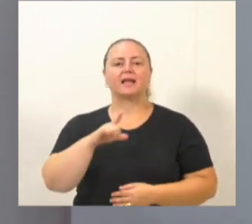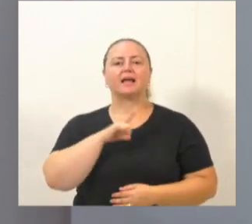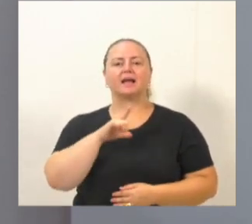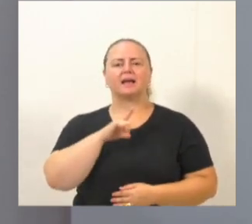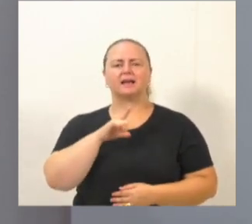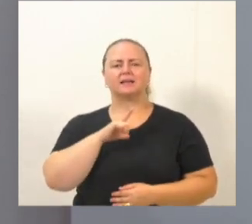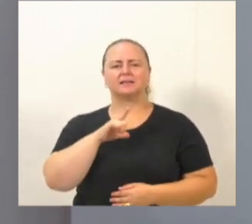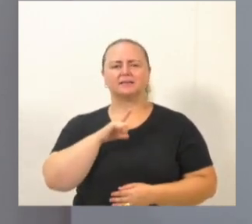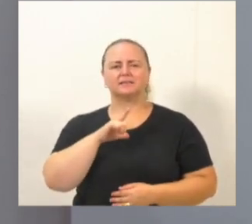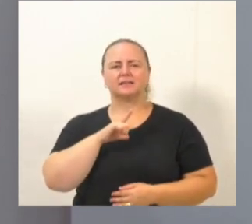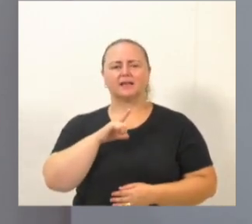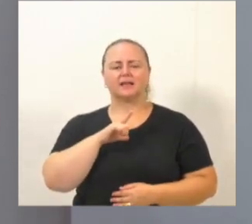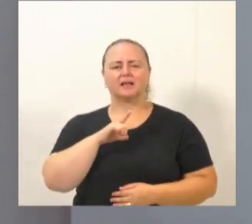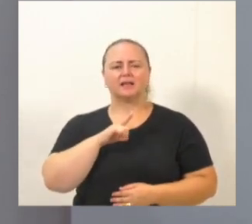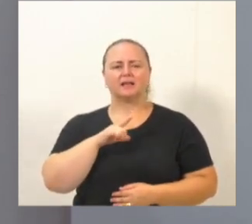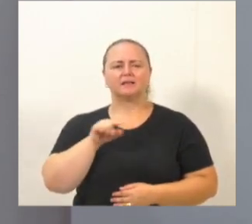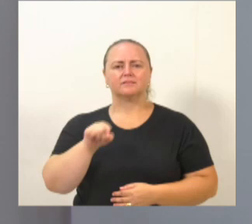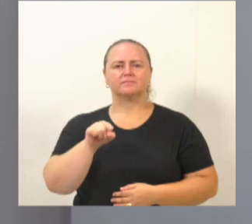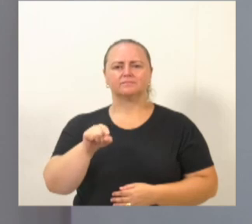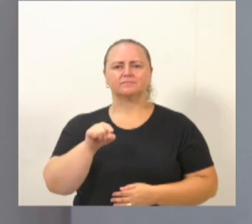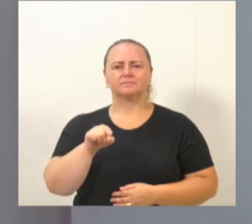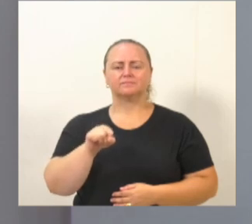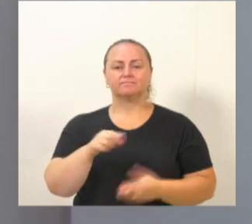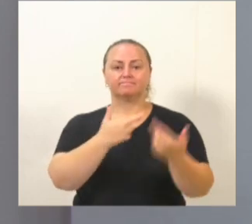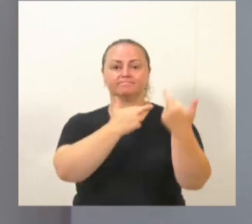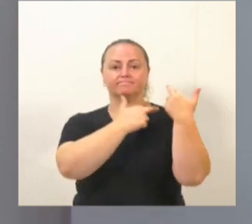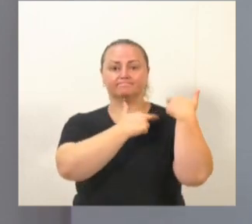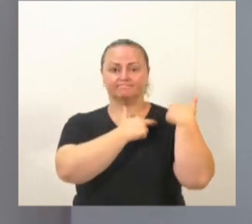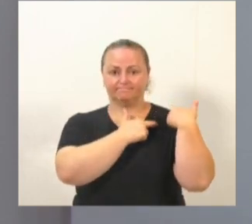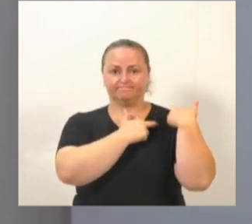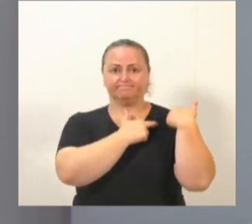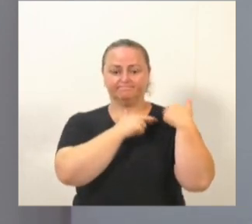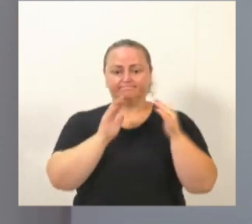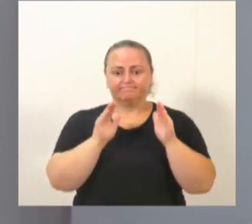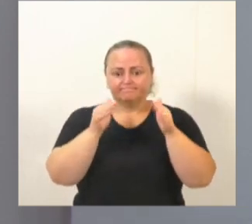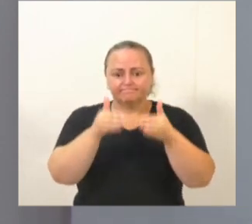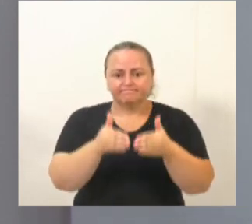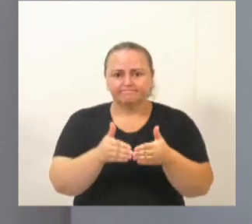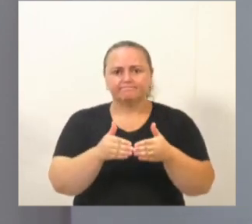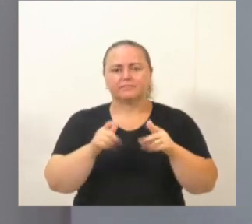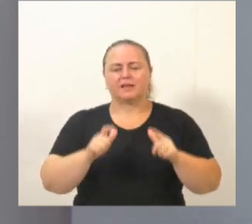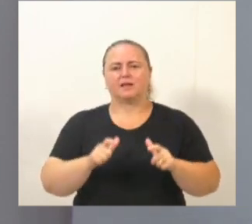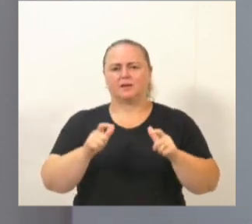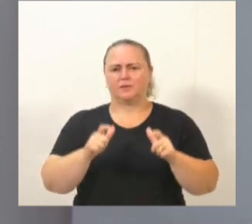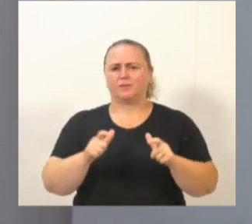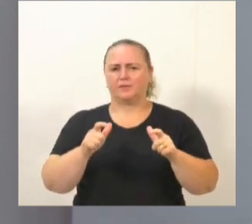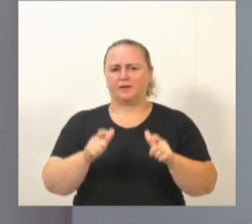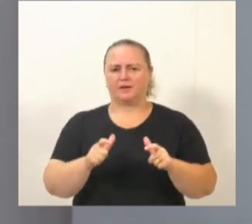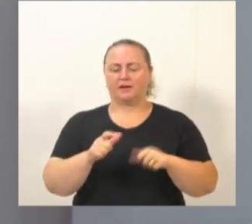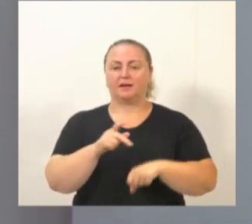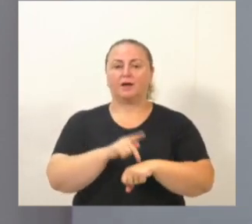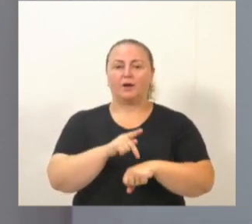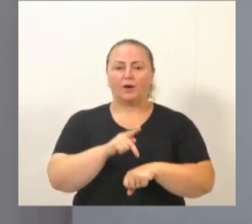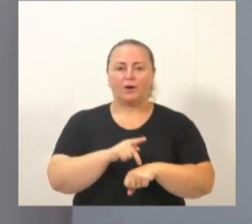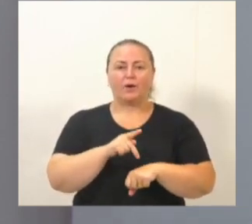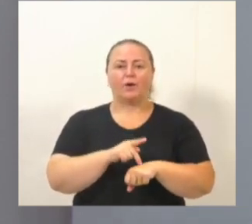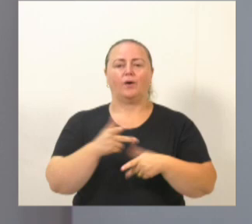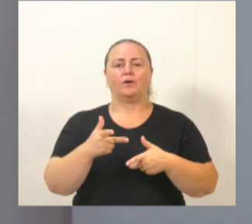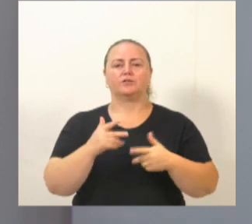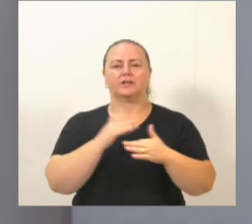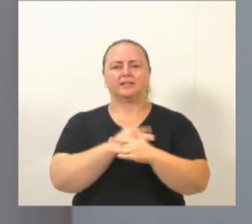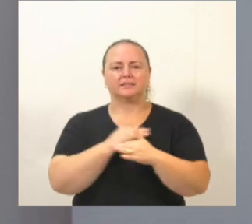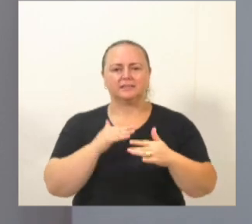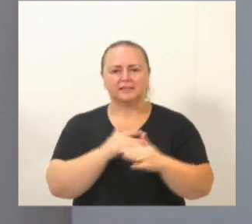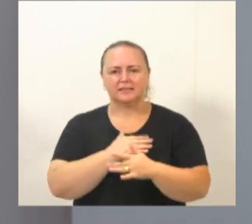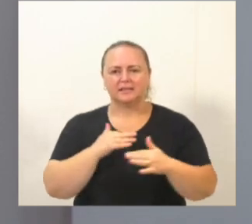que a gente pode colocar de responsabilidade exclusiva da concessionária, nessa questão de rochas, nessa questão de trânsito, algo que a gente tem que